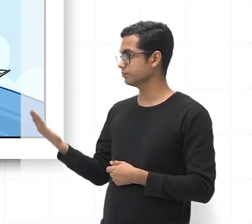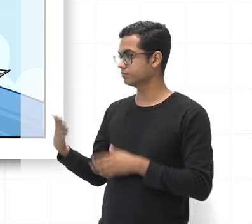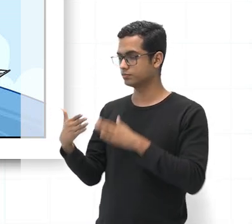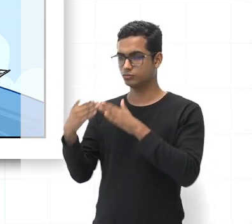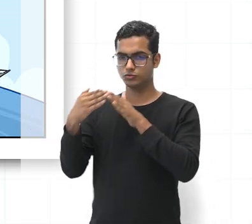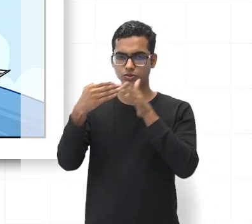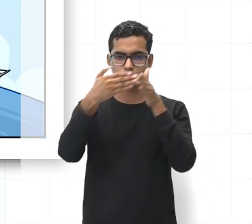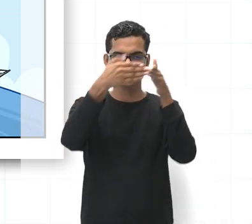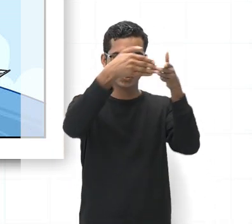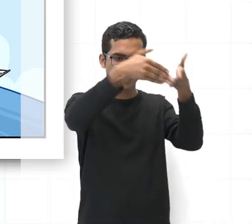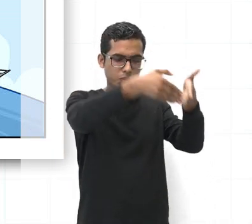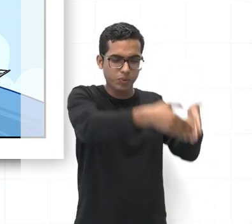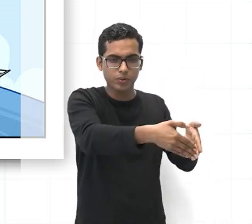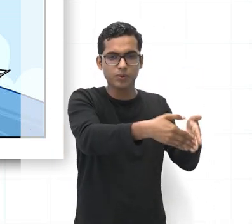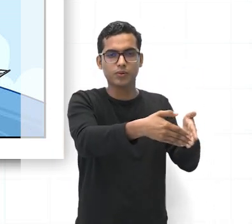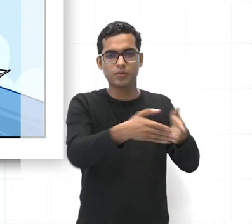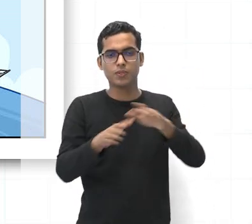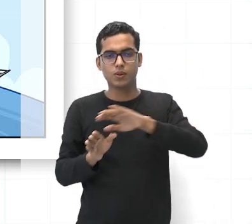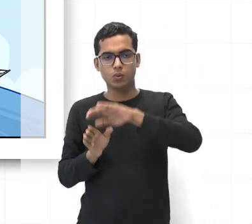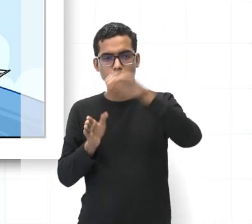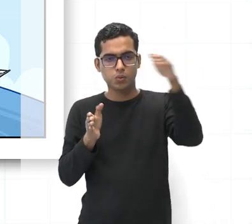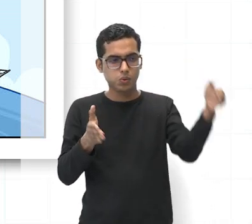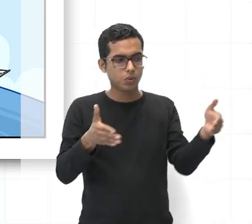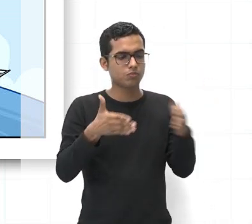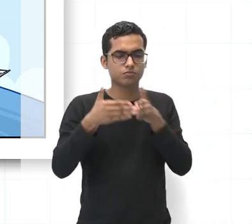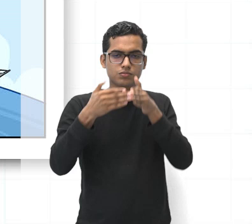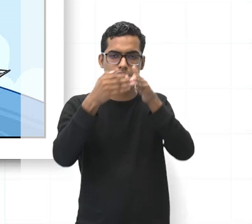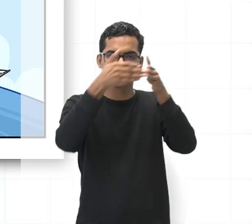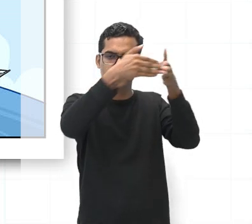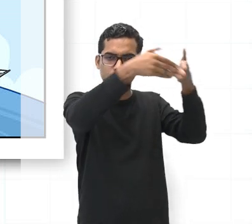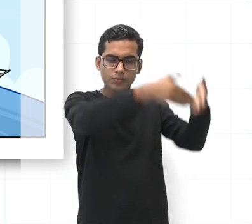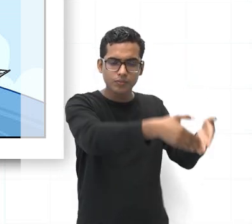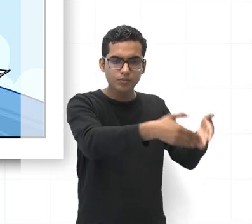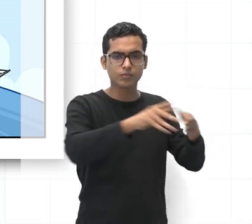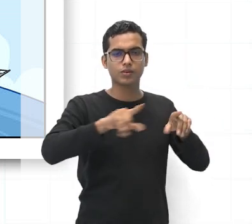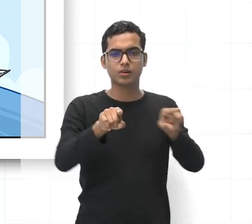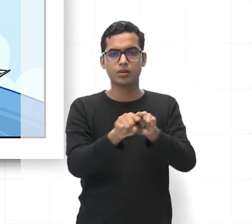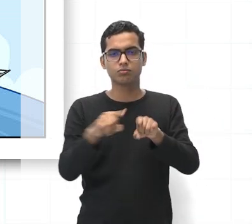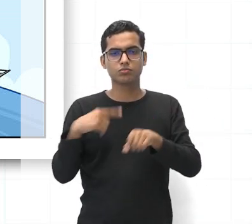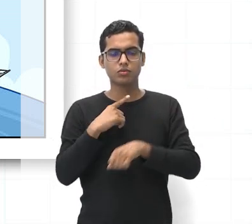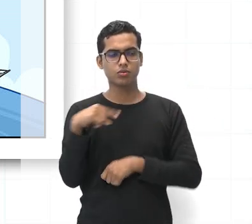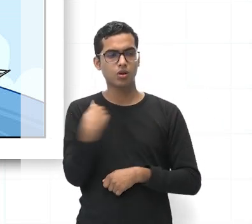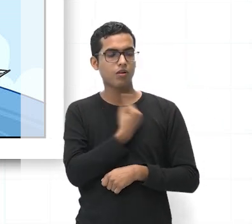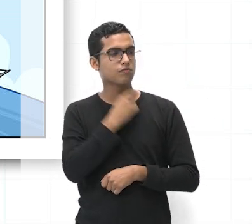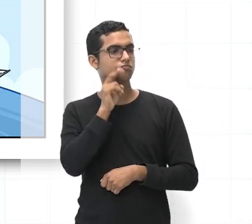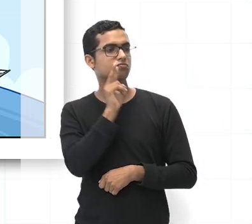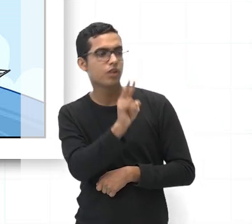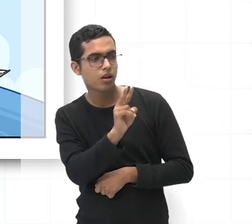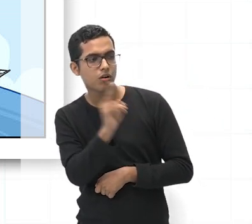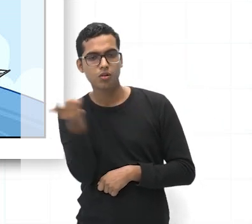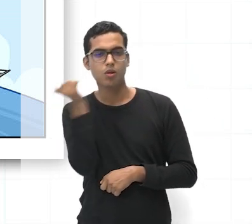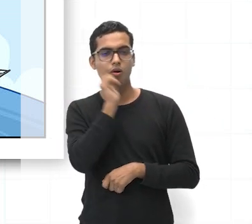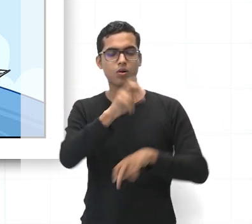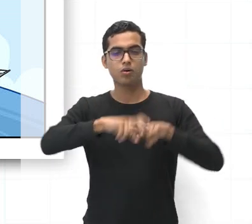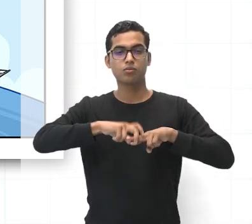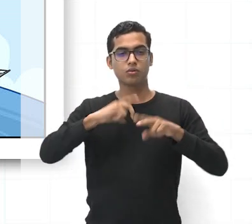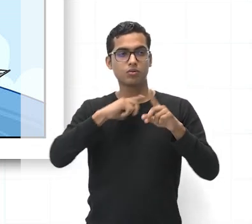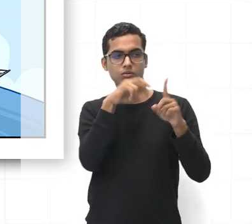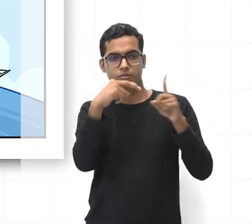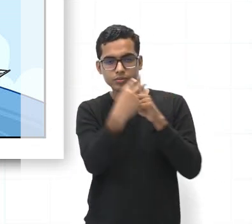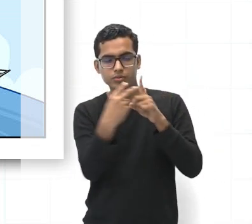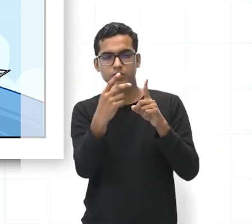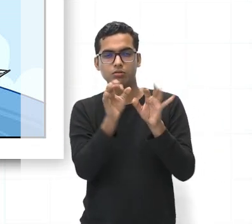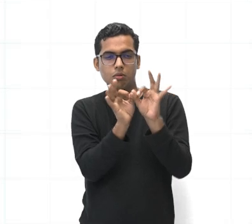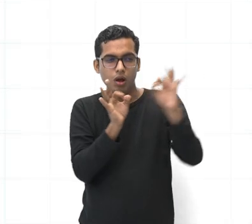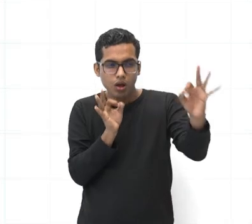acontece. É que ele simplesmente continua seu caminho, porém fora do nosso campo de visão. Outra forma